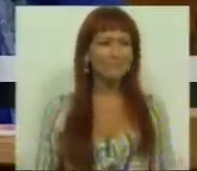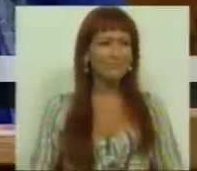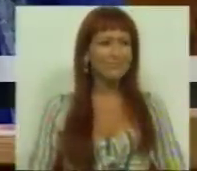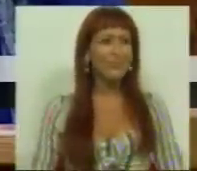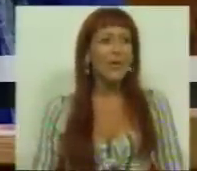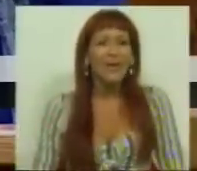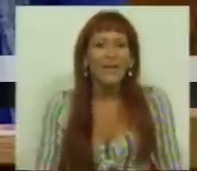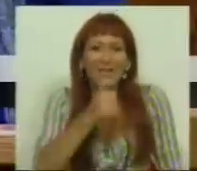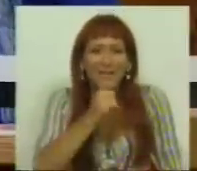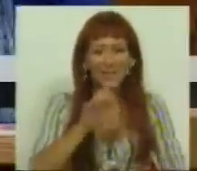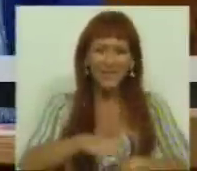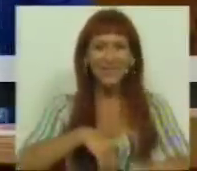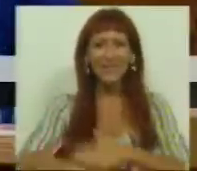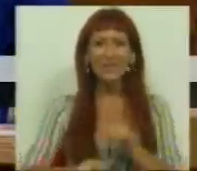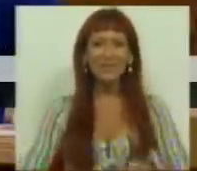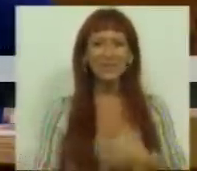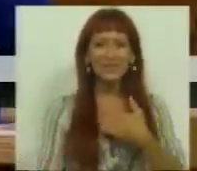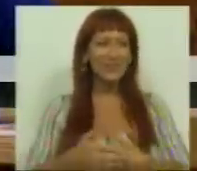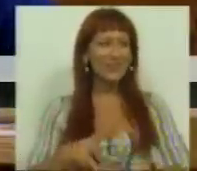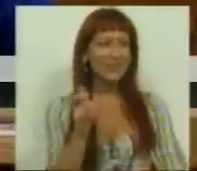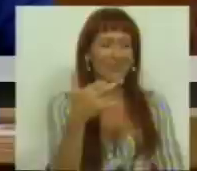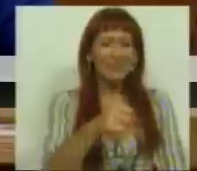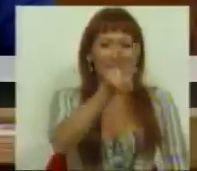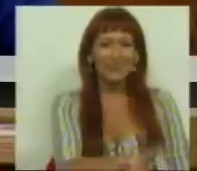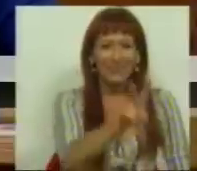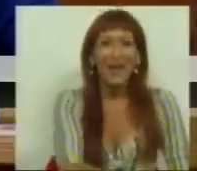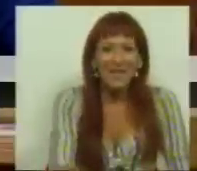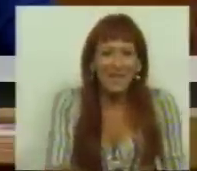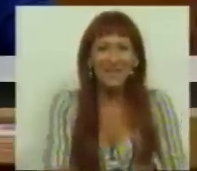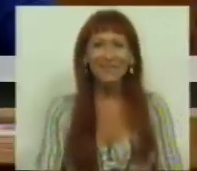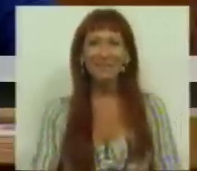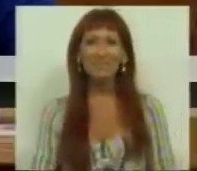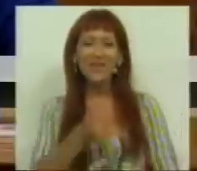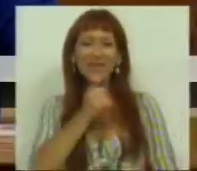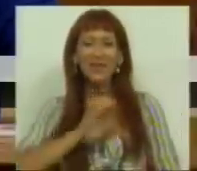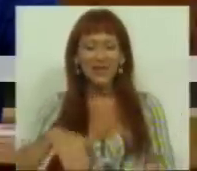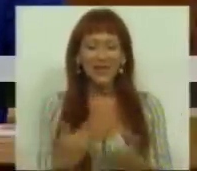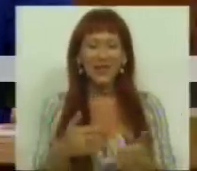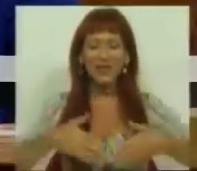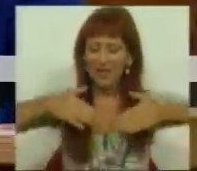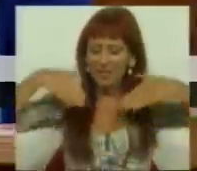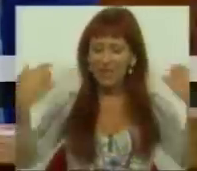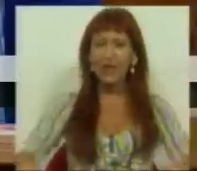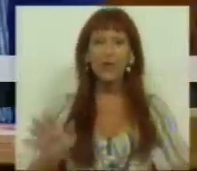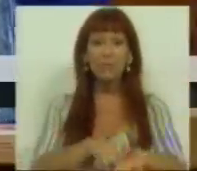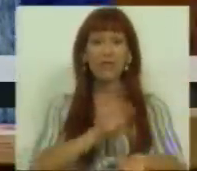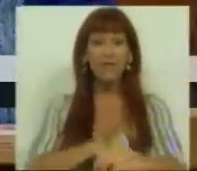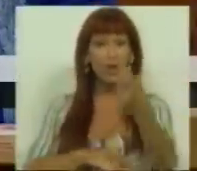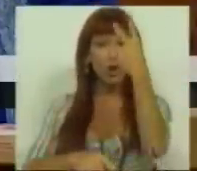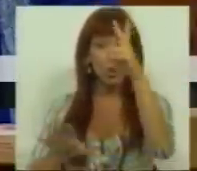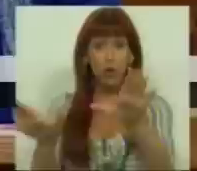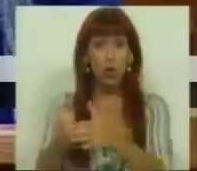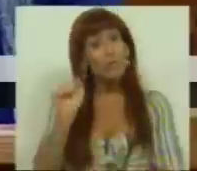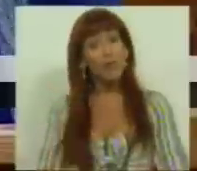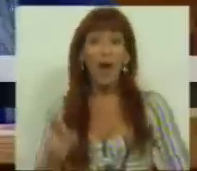uma decisão já confirmada de extinção da RTP2, uma decisão que já provocou a demissão de 2 administradores do grupo